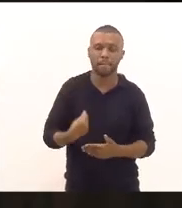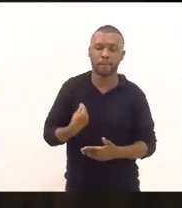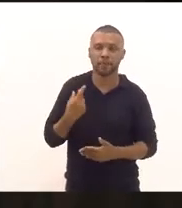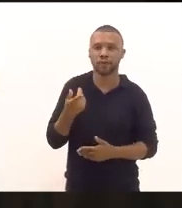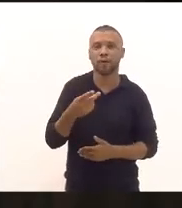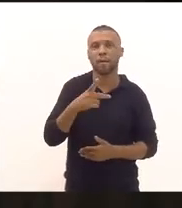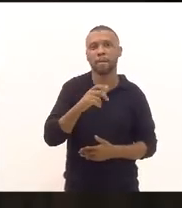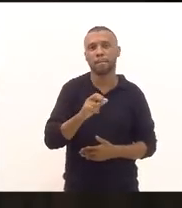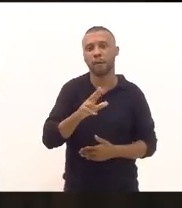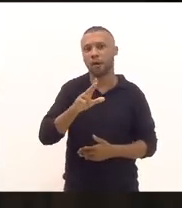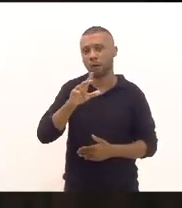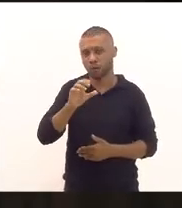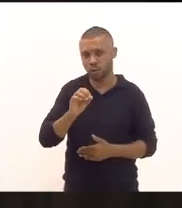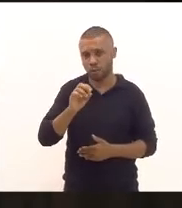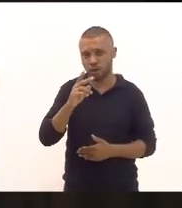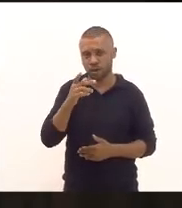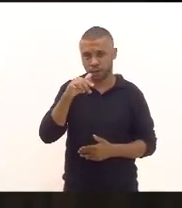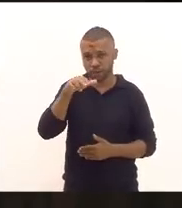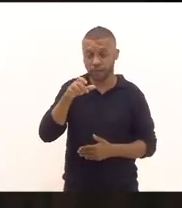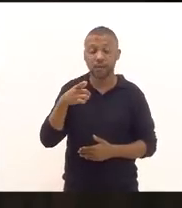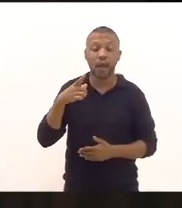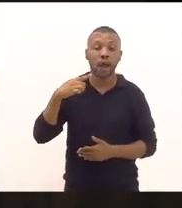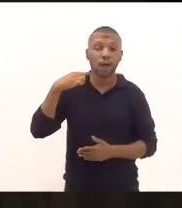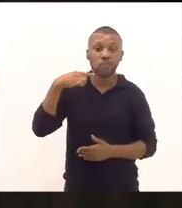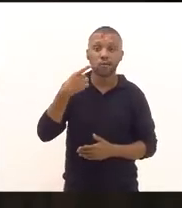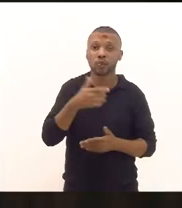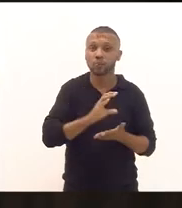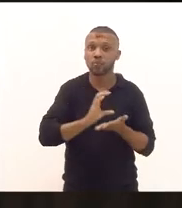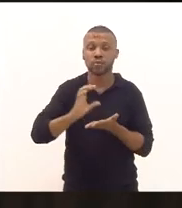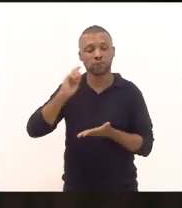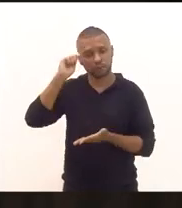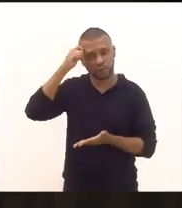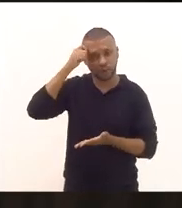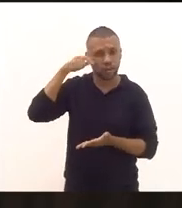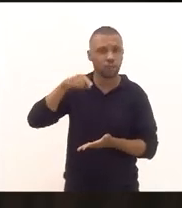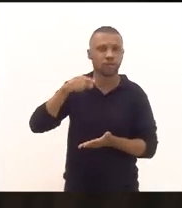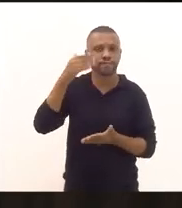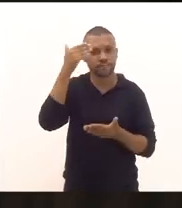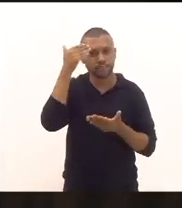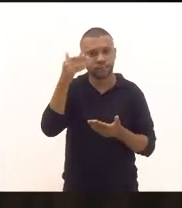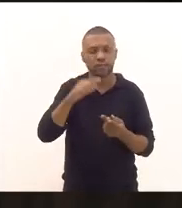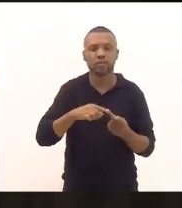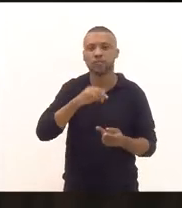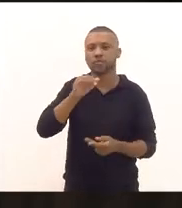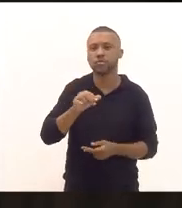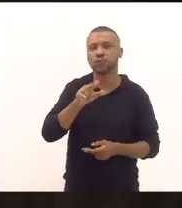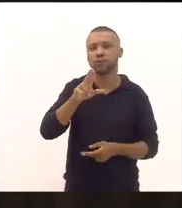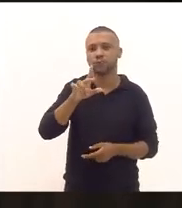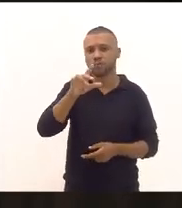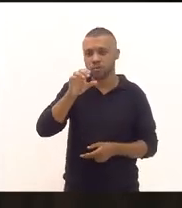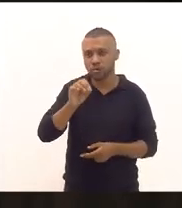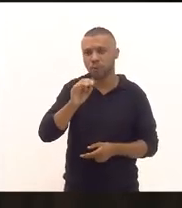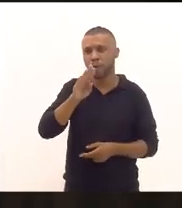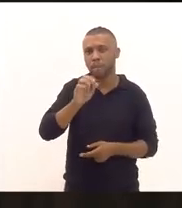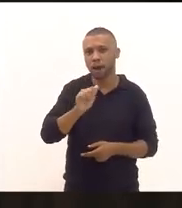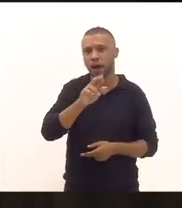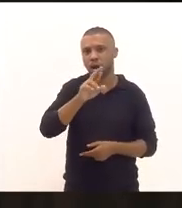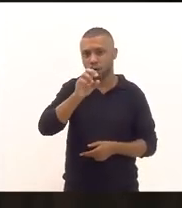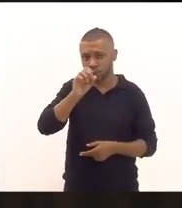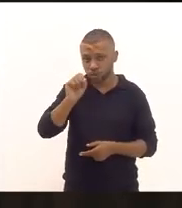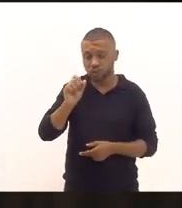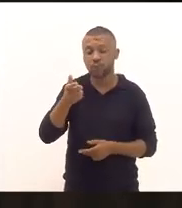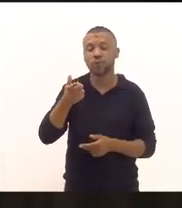presença do Paulo Henrique Lima advogado do conselho do negro muito obrigada do Julio Barroso do reage